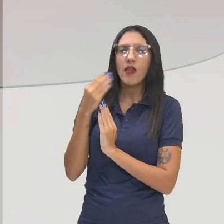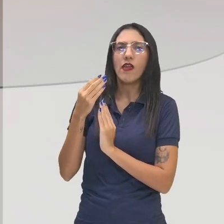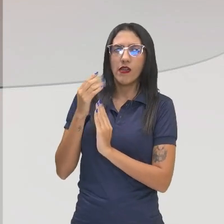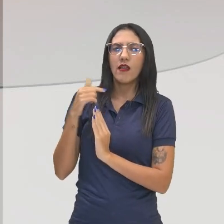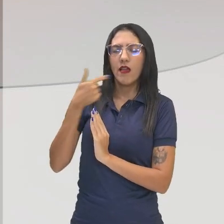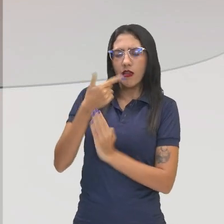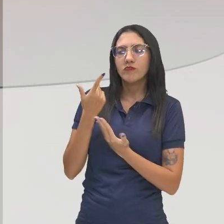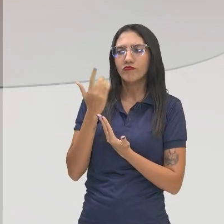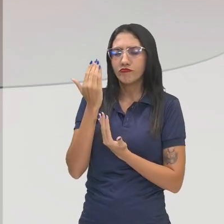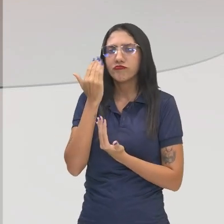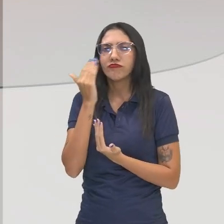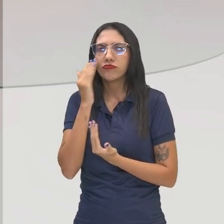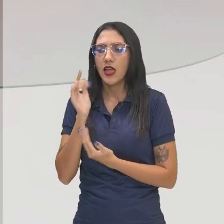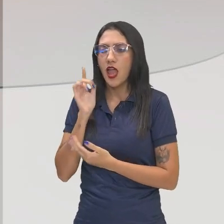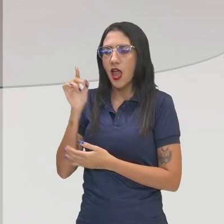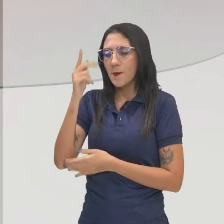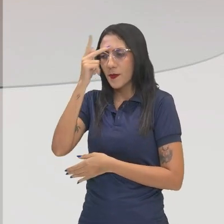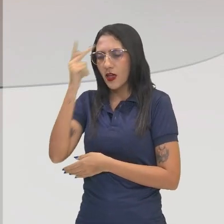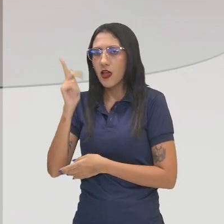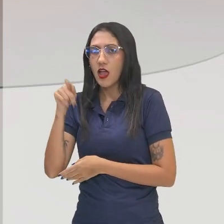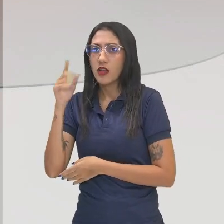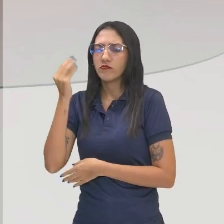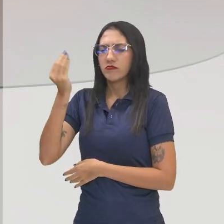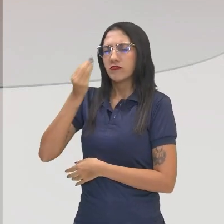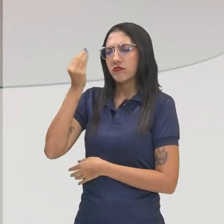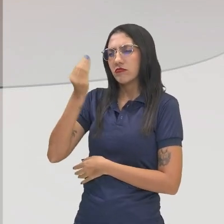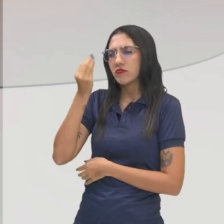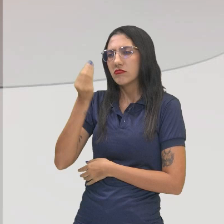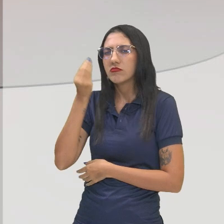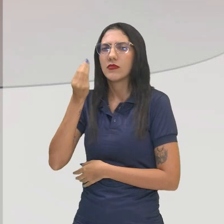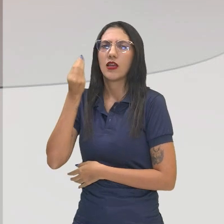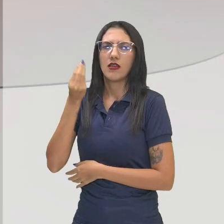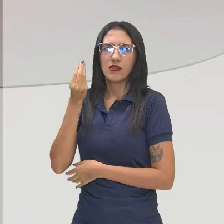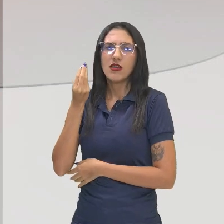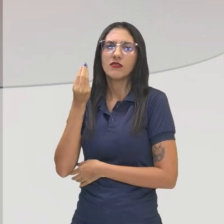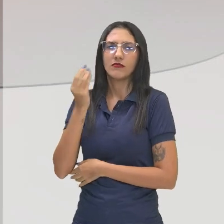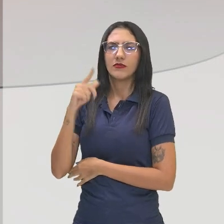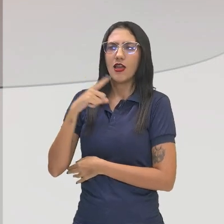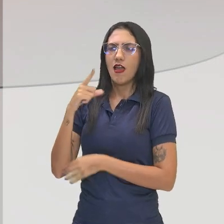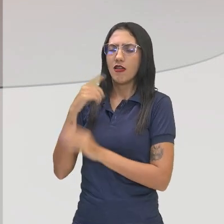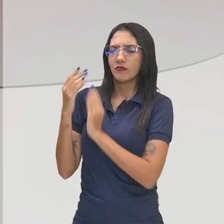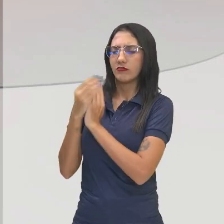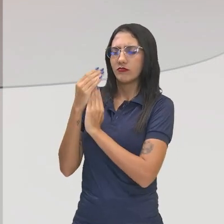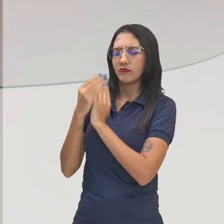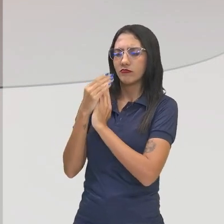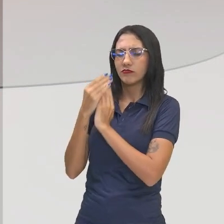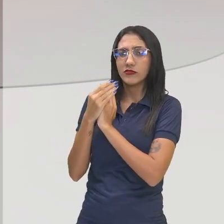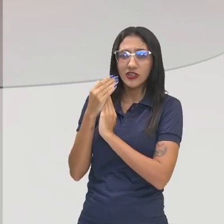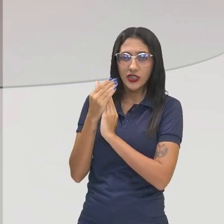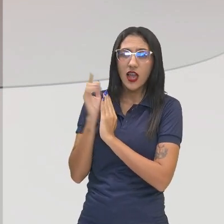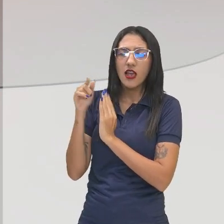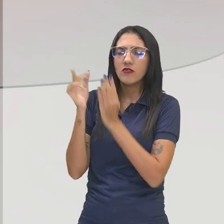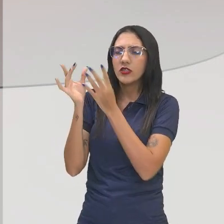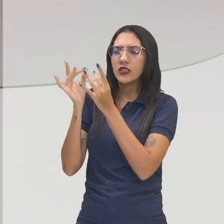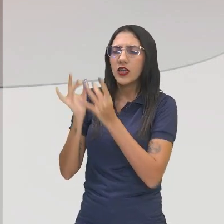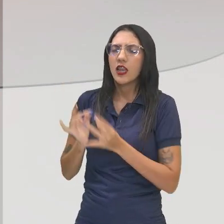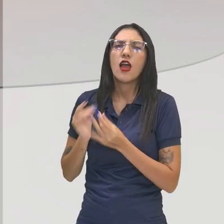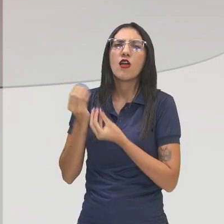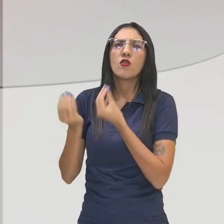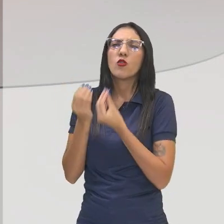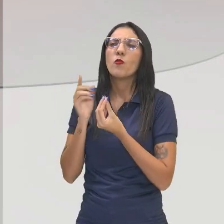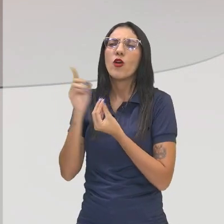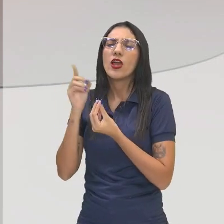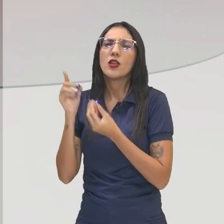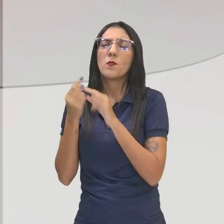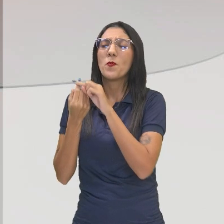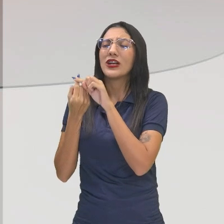quê? Falando para a gente sobre fracasso, como foi fracassada aquela